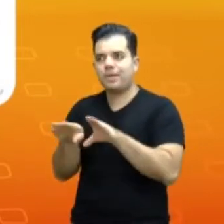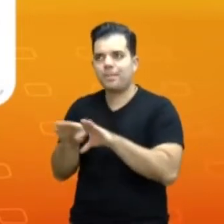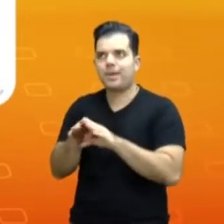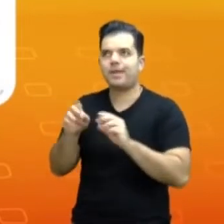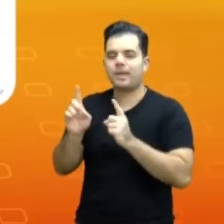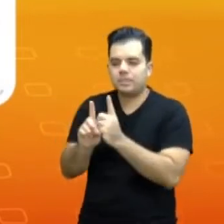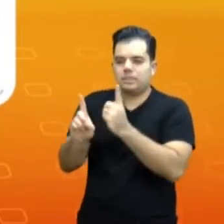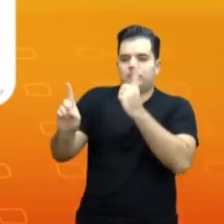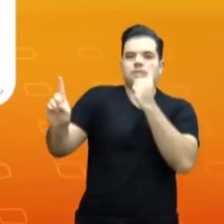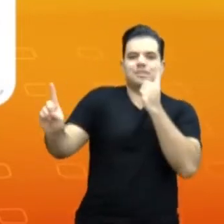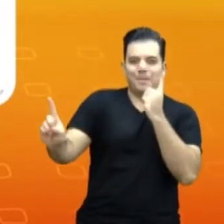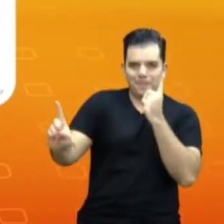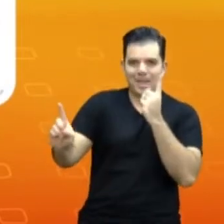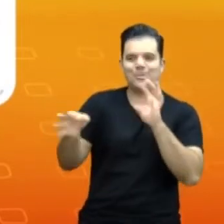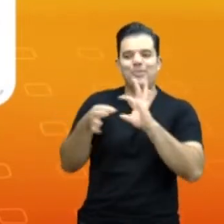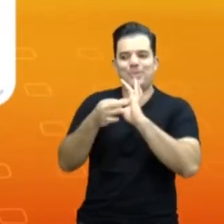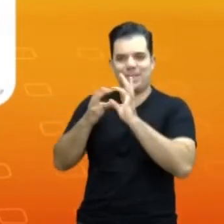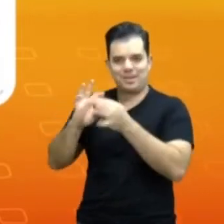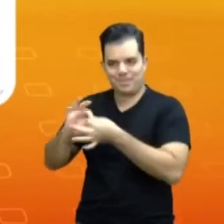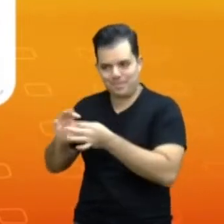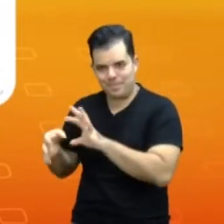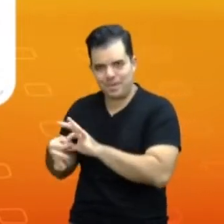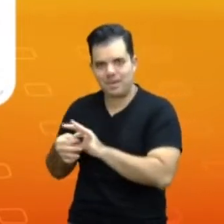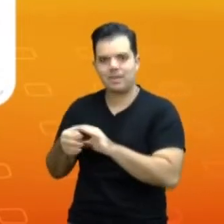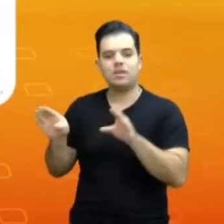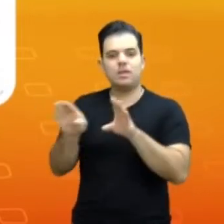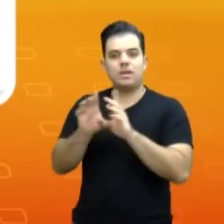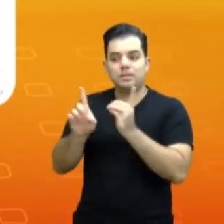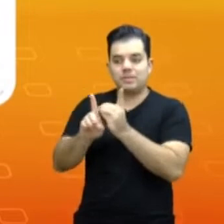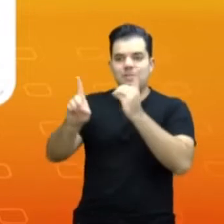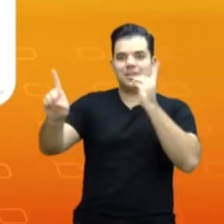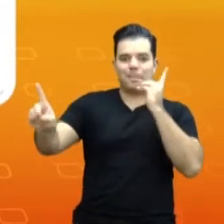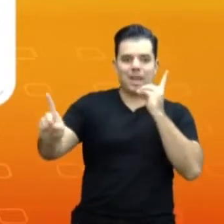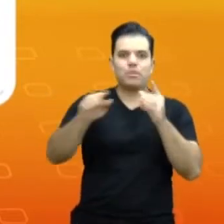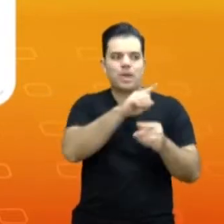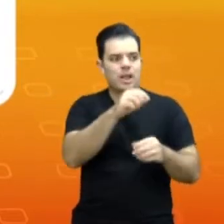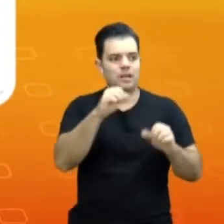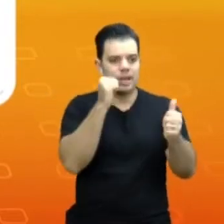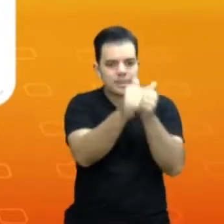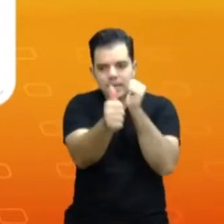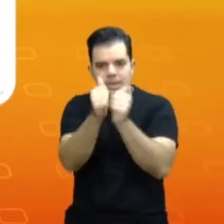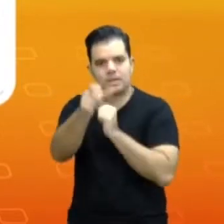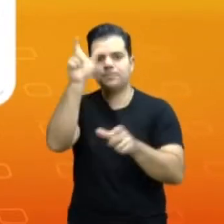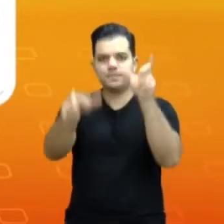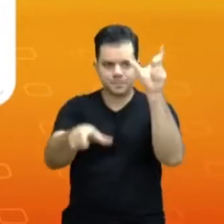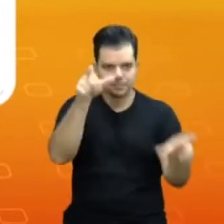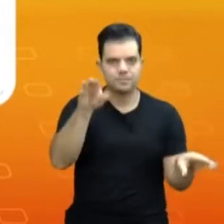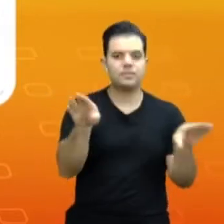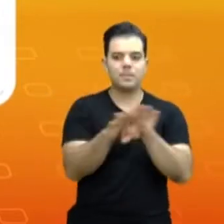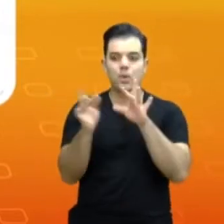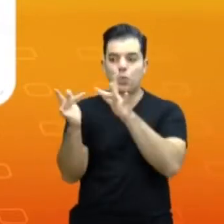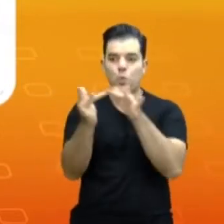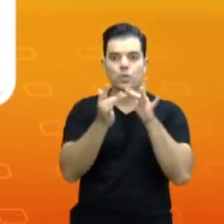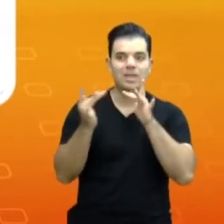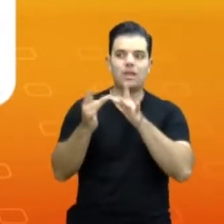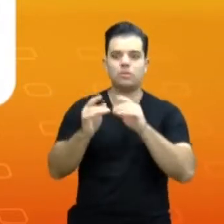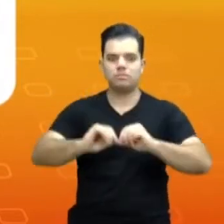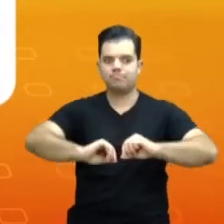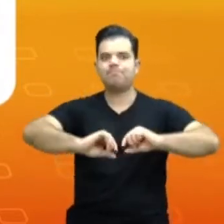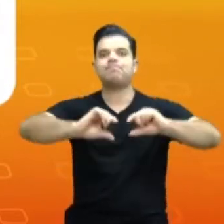ao distanciamento social, em relação ao distanciamento dos atletas, ao contato com os atletas, aumentou